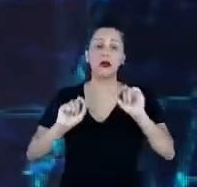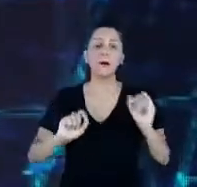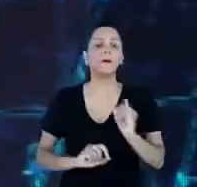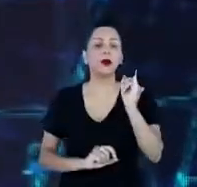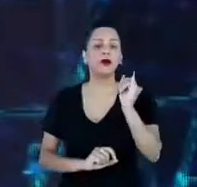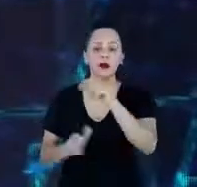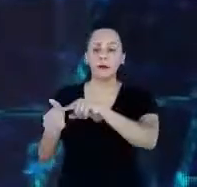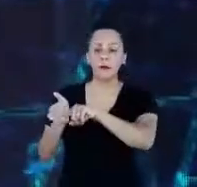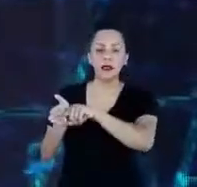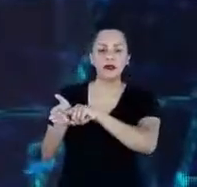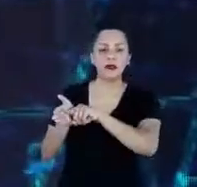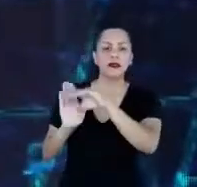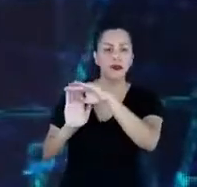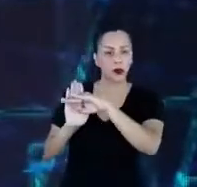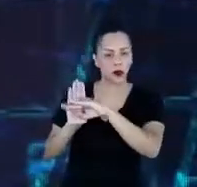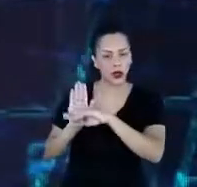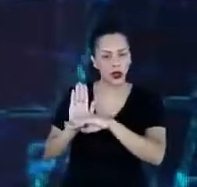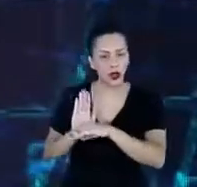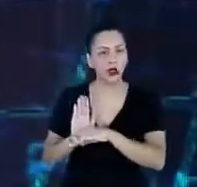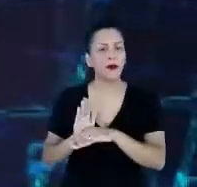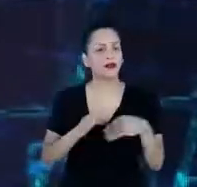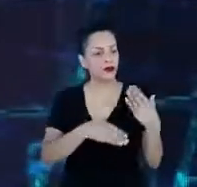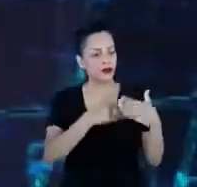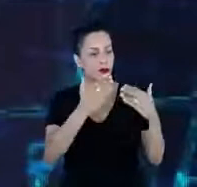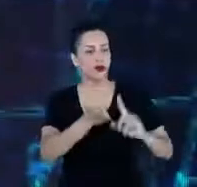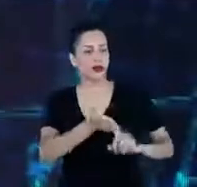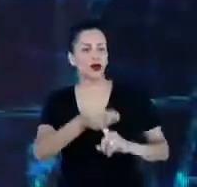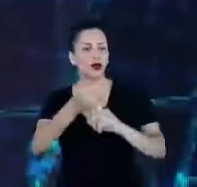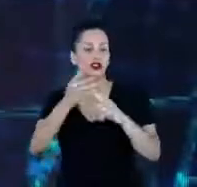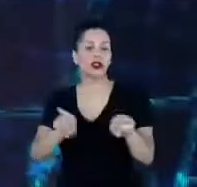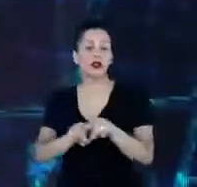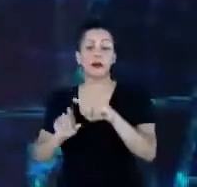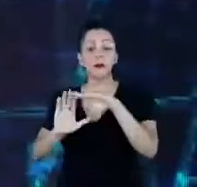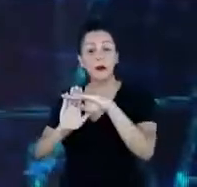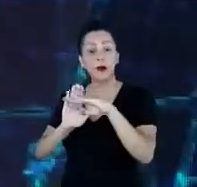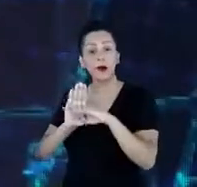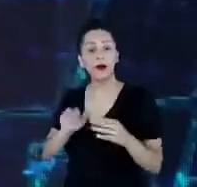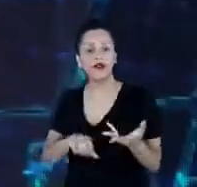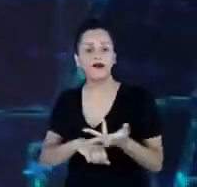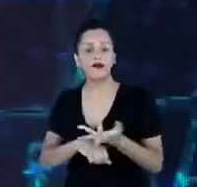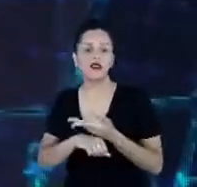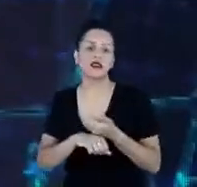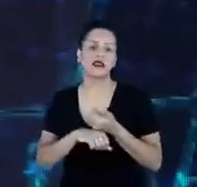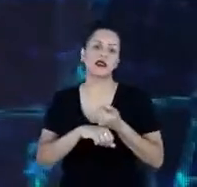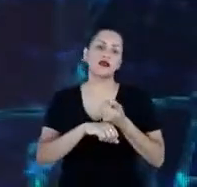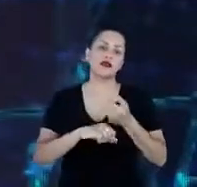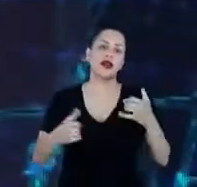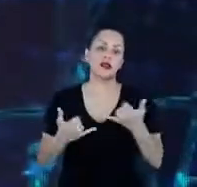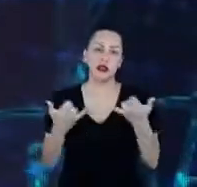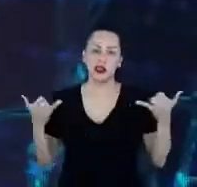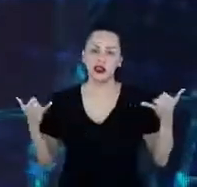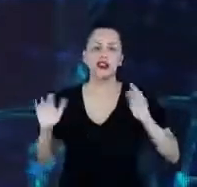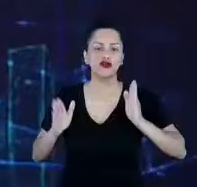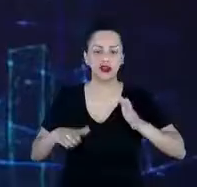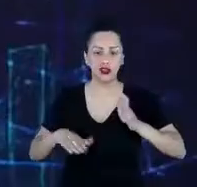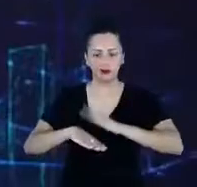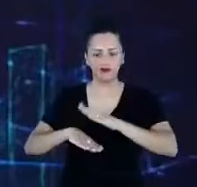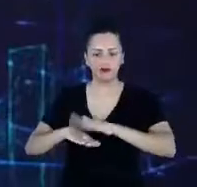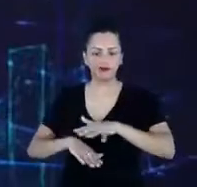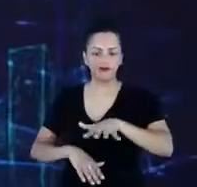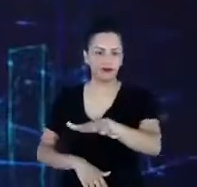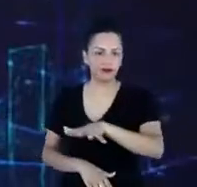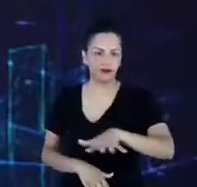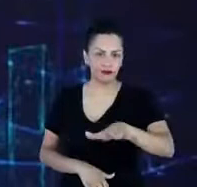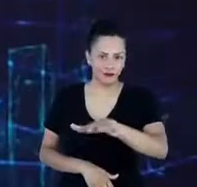desenvolvimento tecnológico e os programas de eficiência energética que realizamos no setor